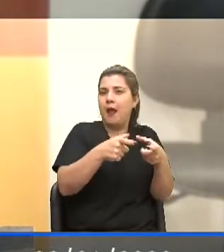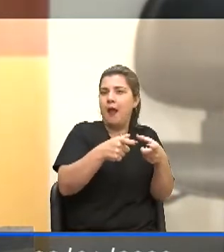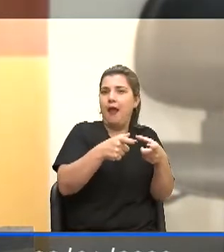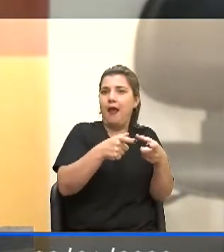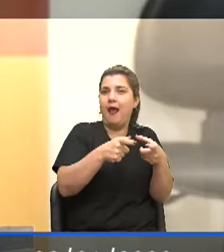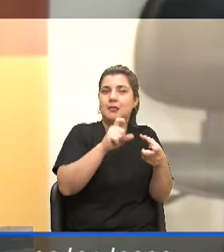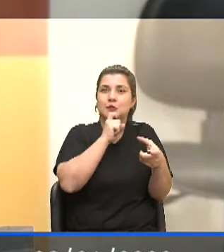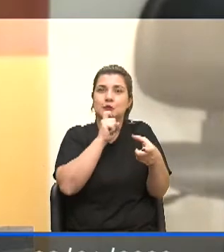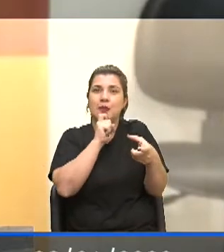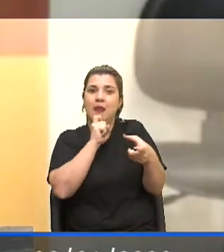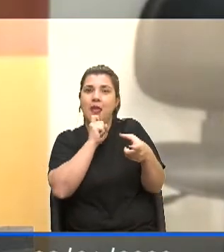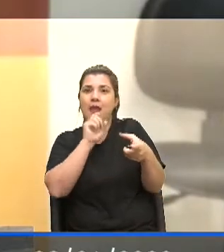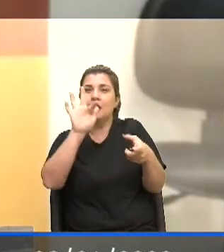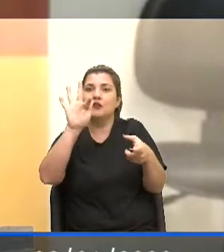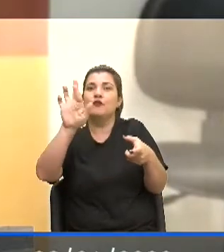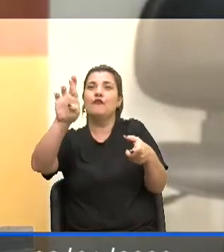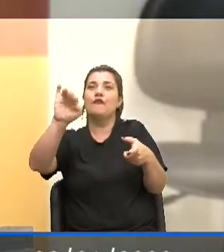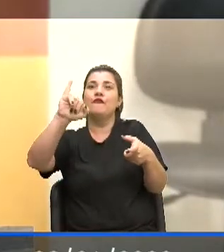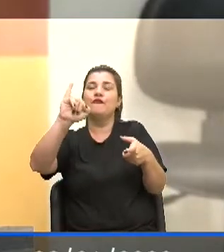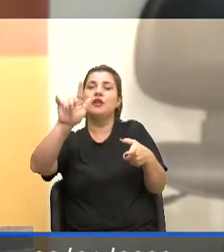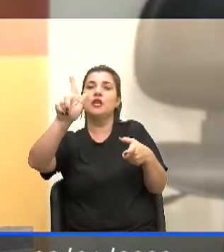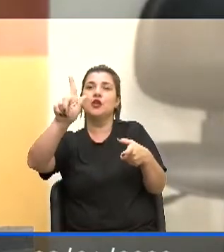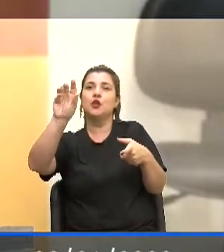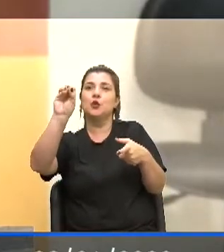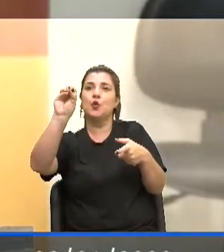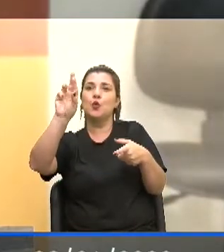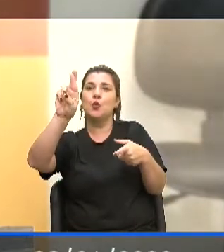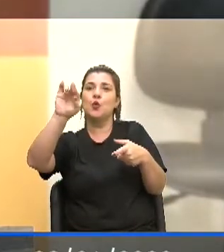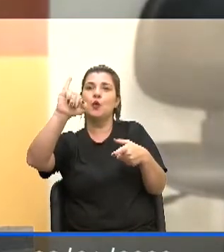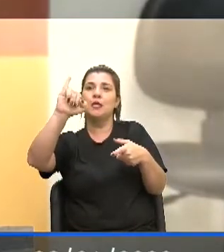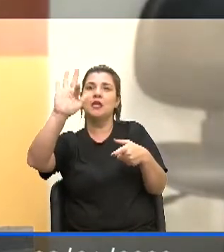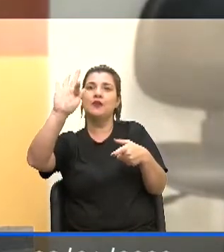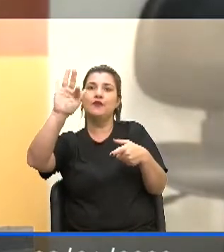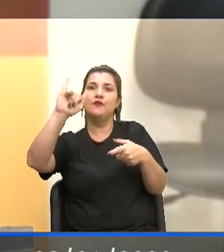frigoríficos, porque as normas,